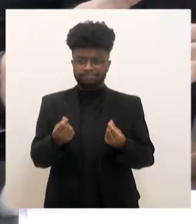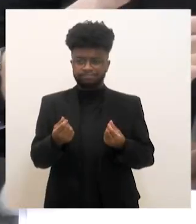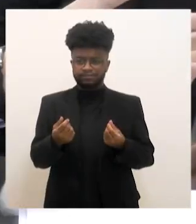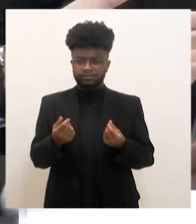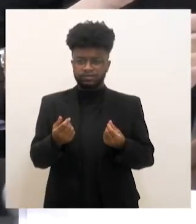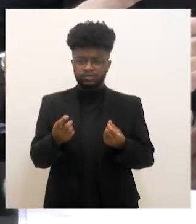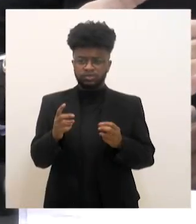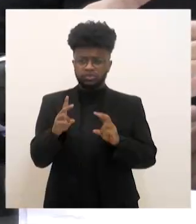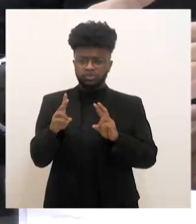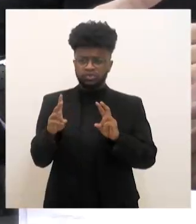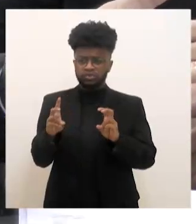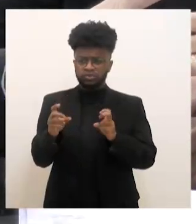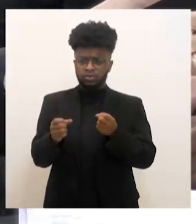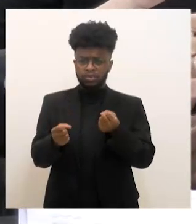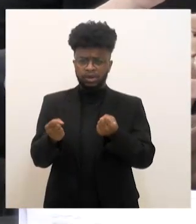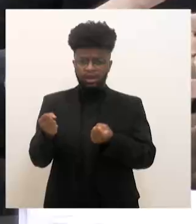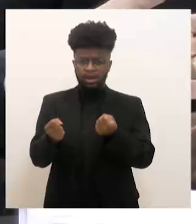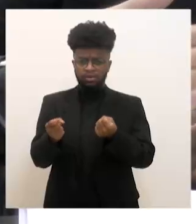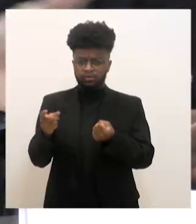automóvel,